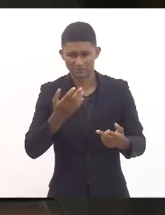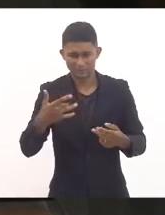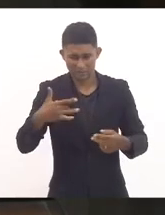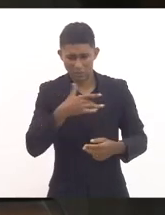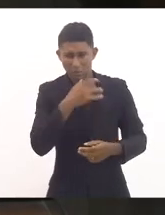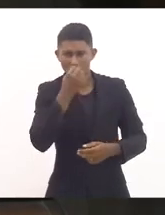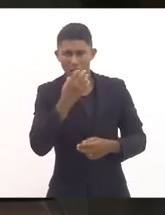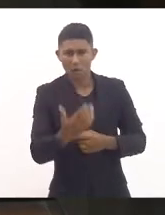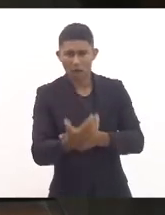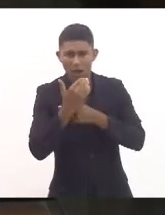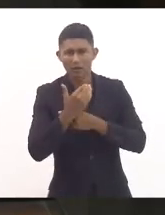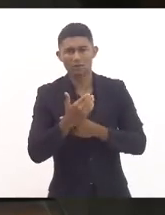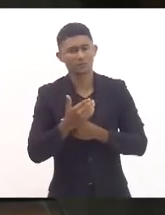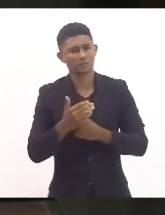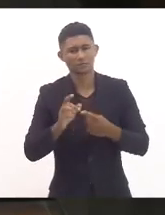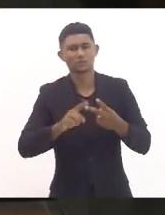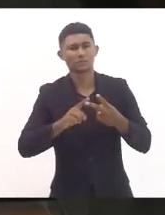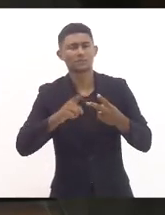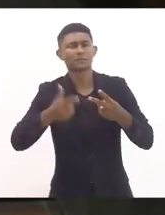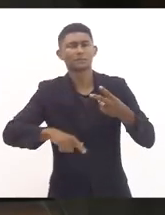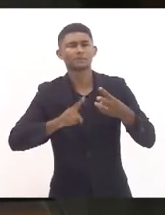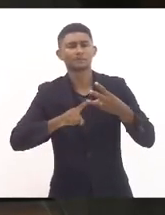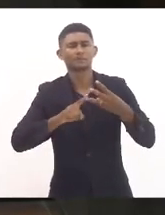senhora presidente? Continuemos.